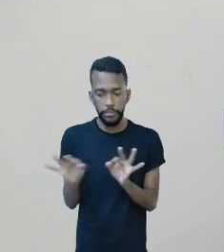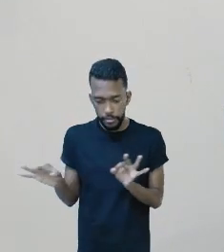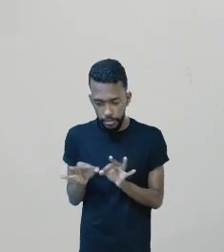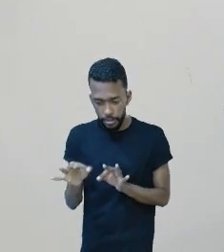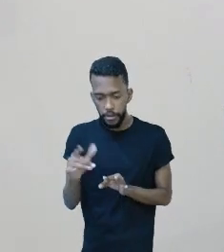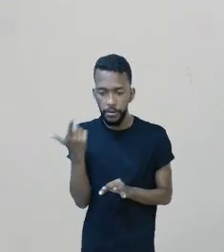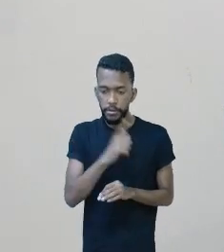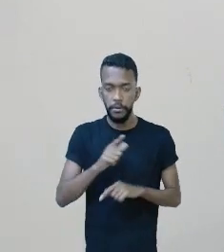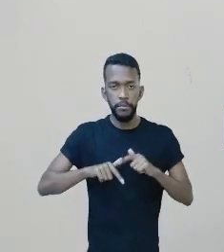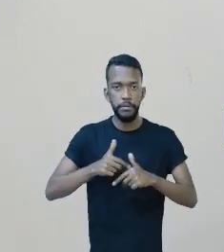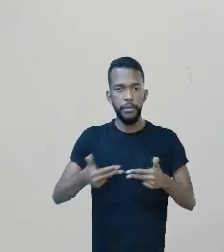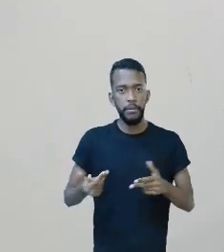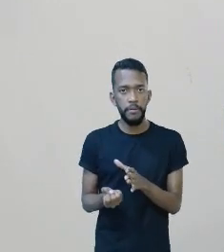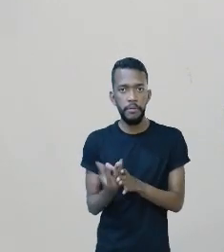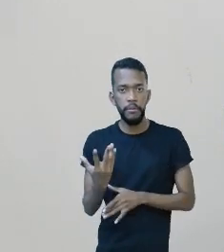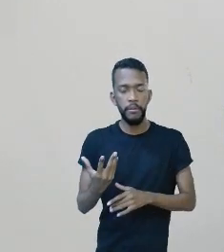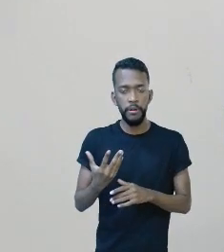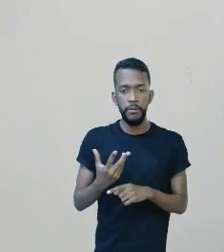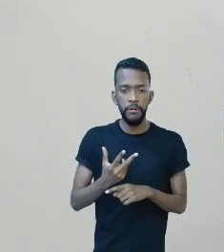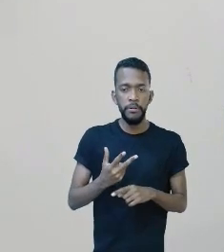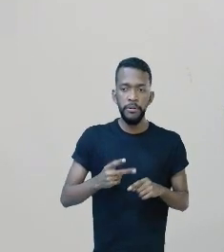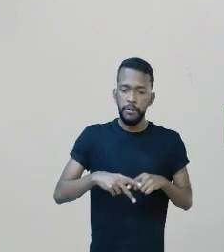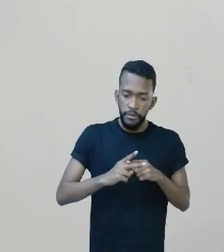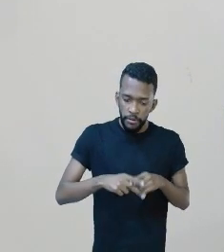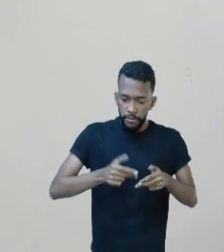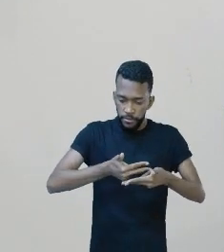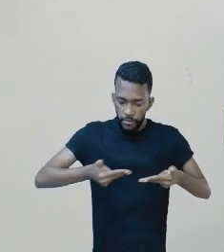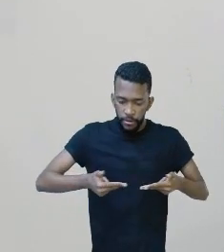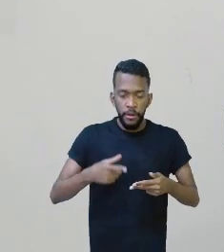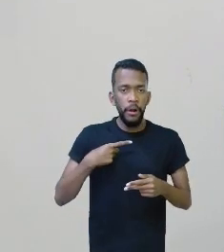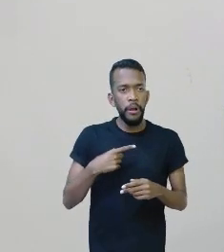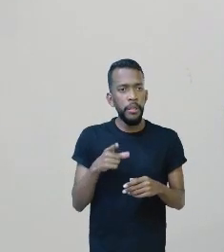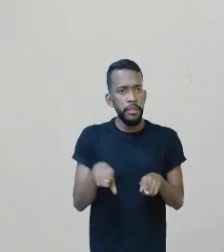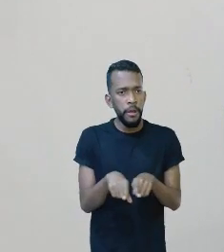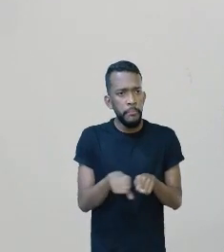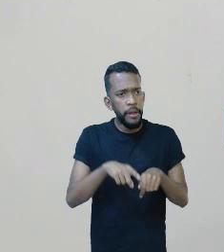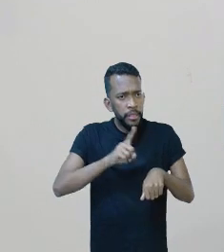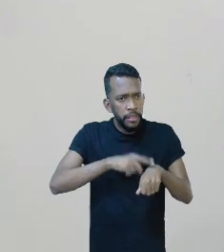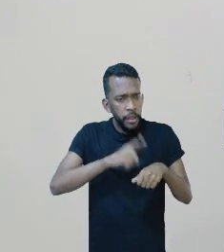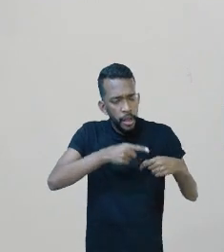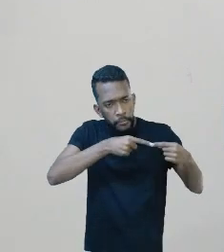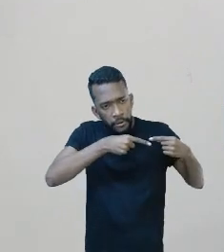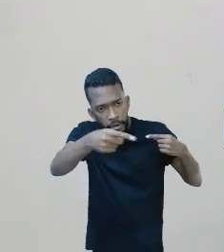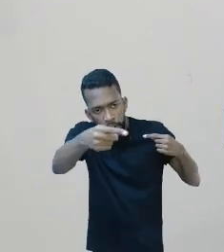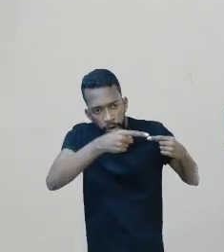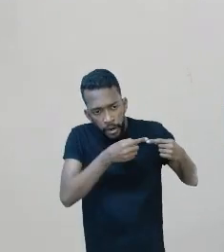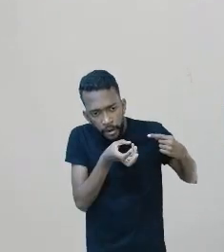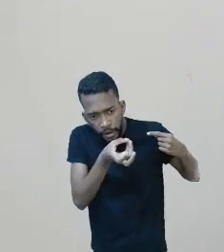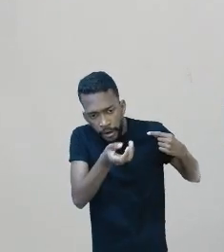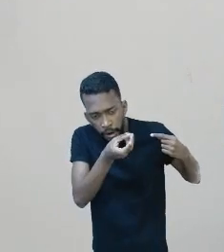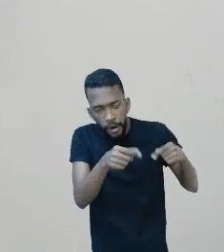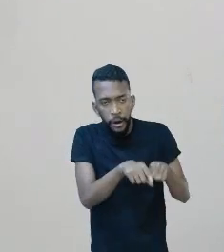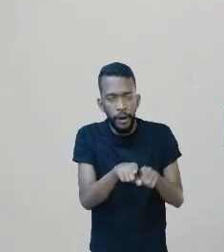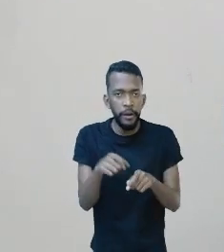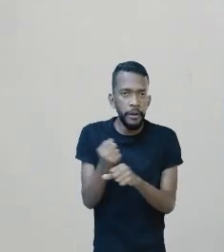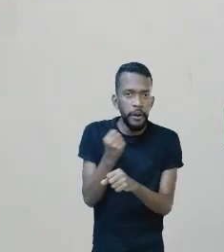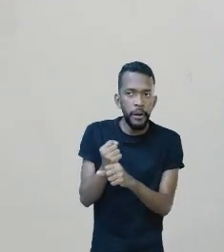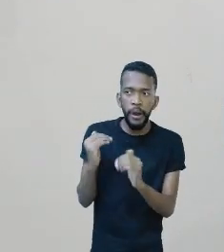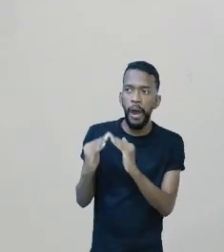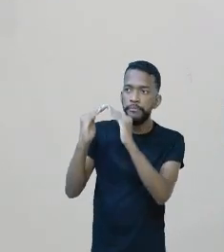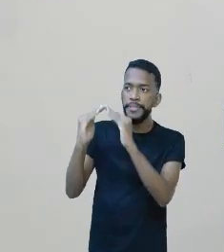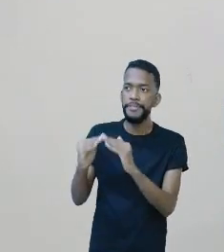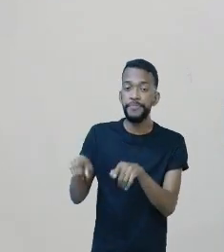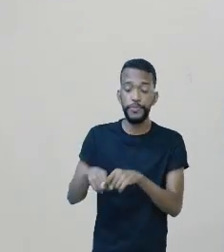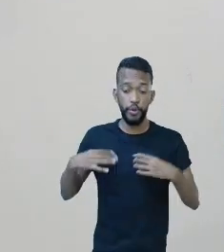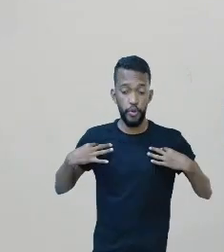construir ferramenta. Na época, eles calculavam os tempos da viagem, eles construíam habitações, eles